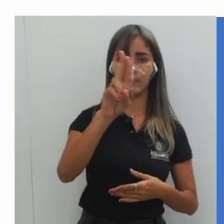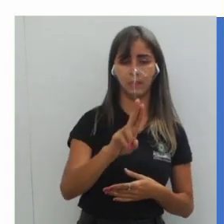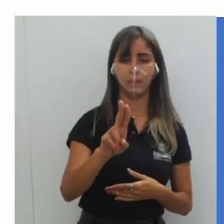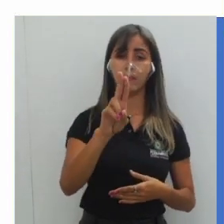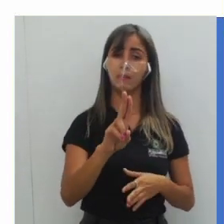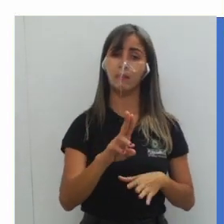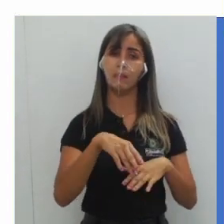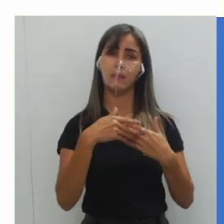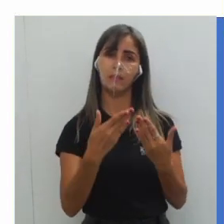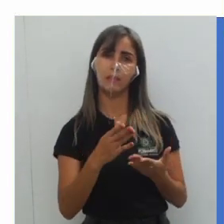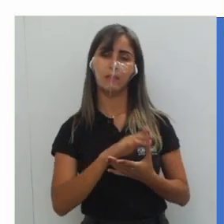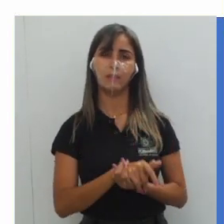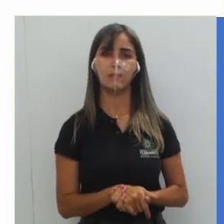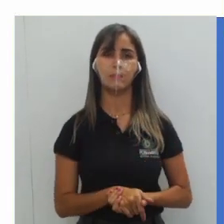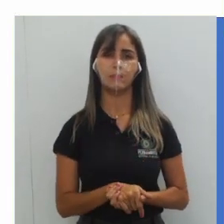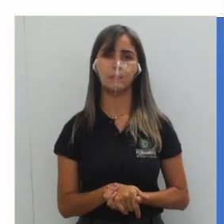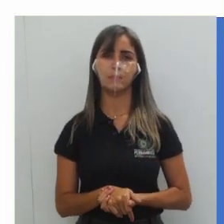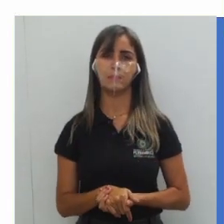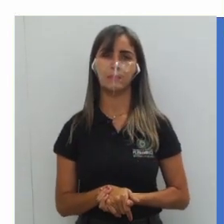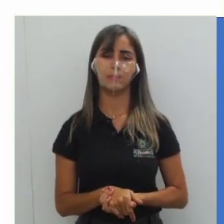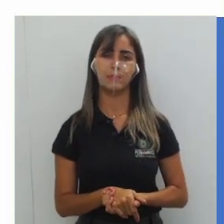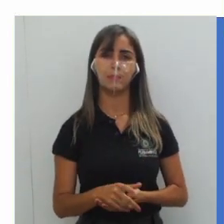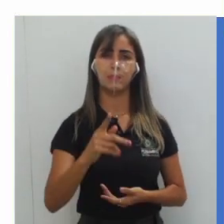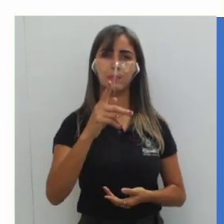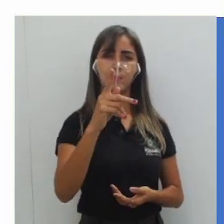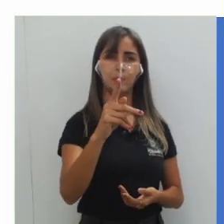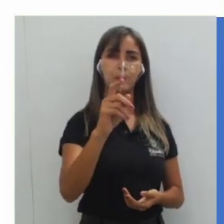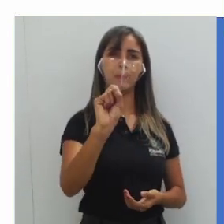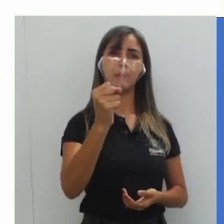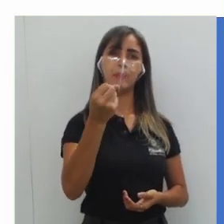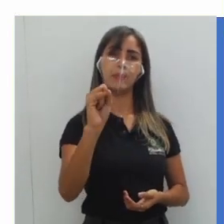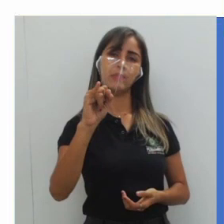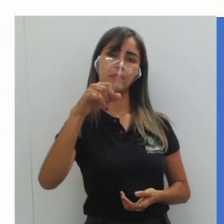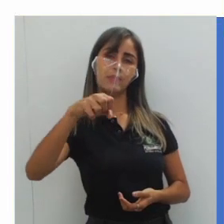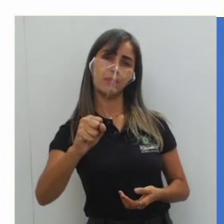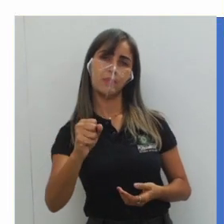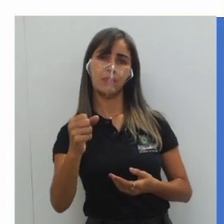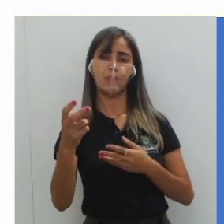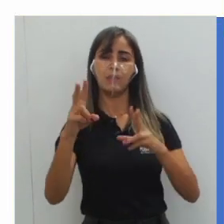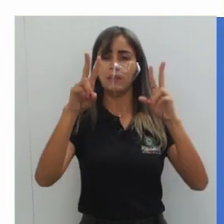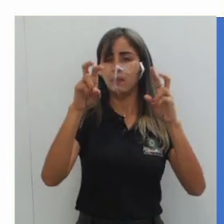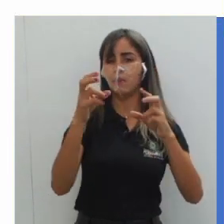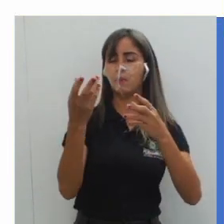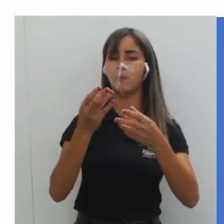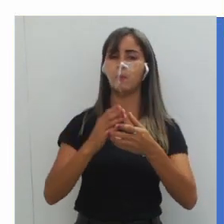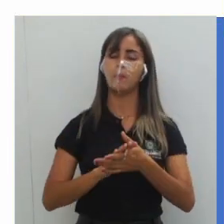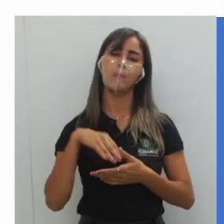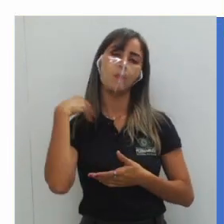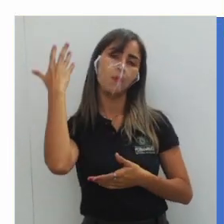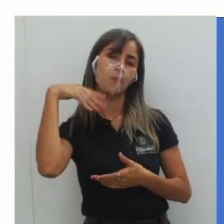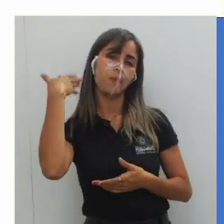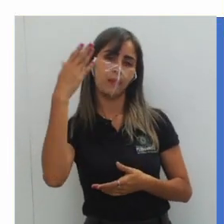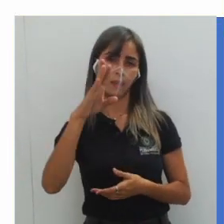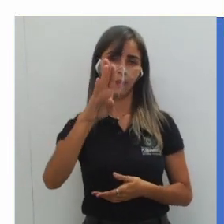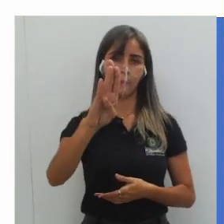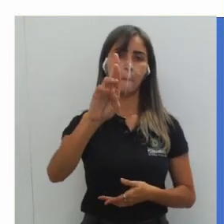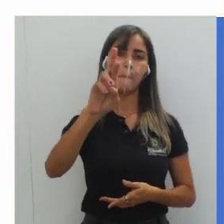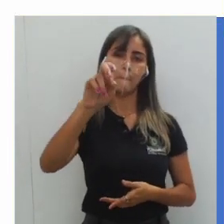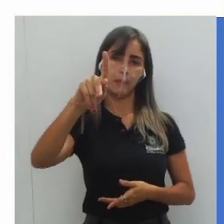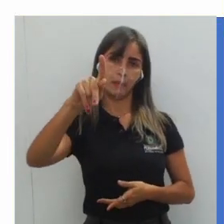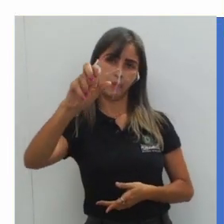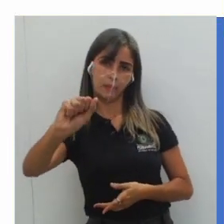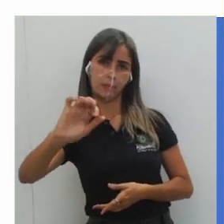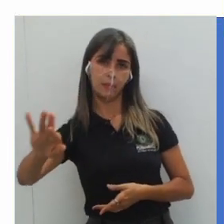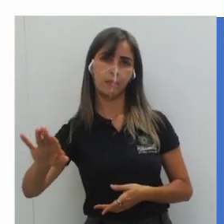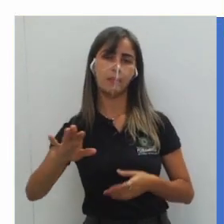tela anterior? Is, then brega. Então passinho é algo em relação ao brega. Brega is, algo